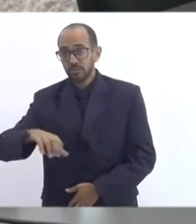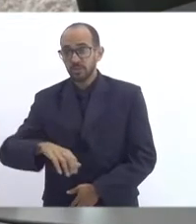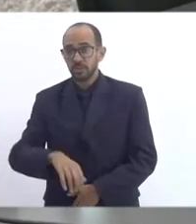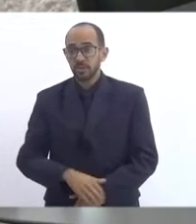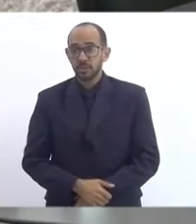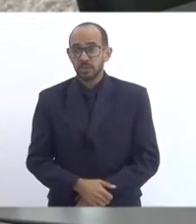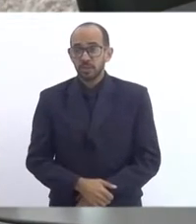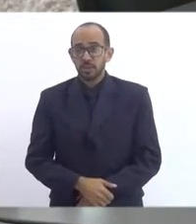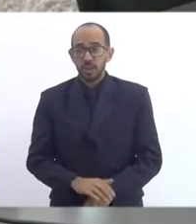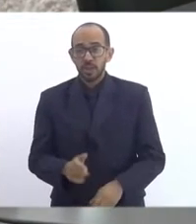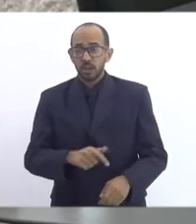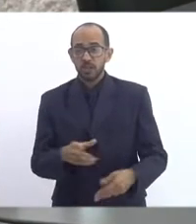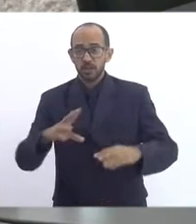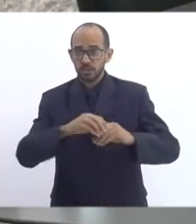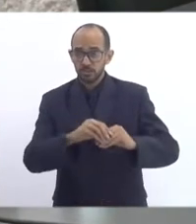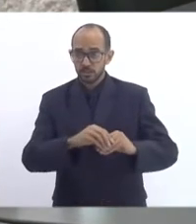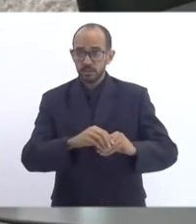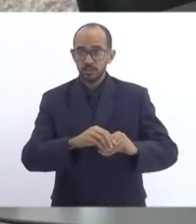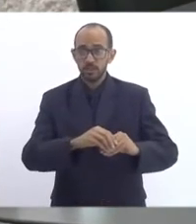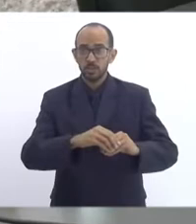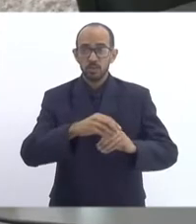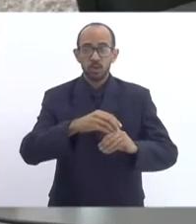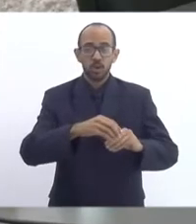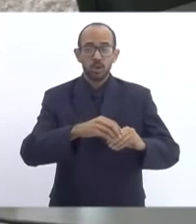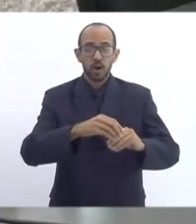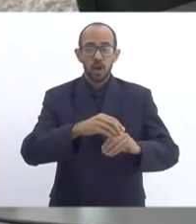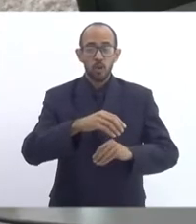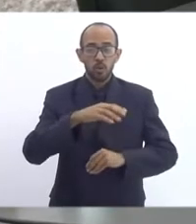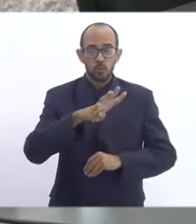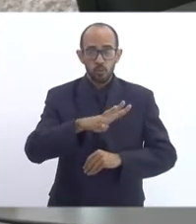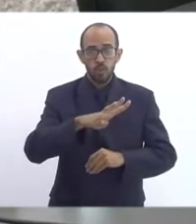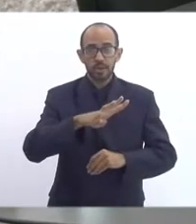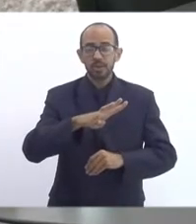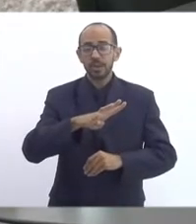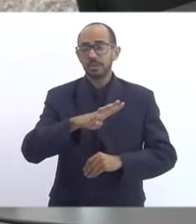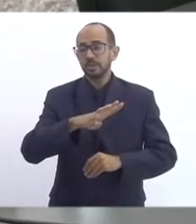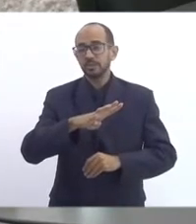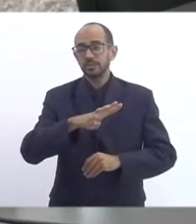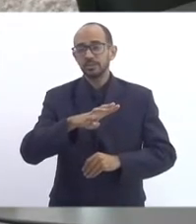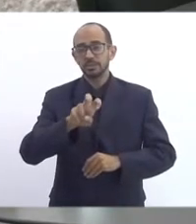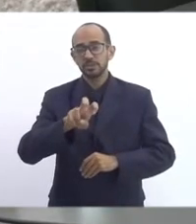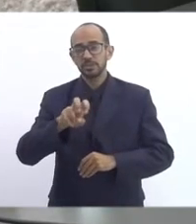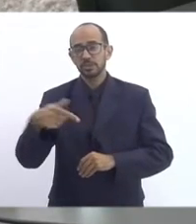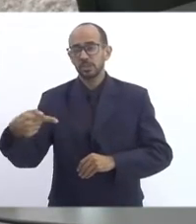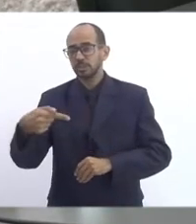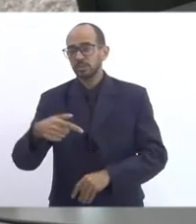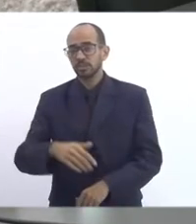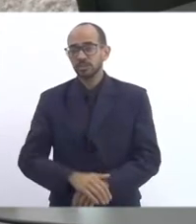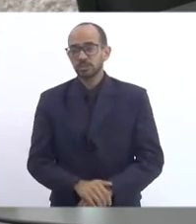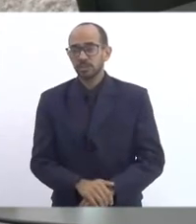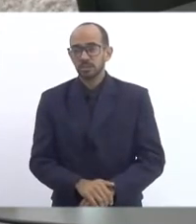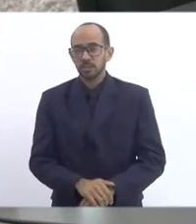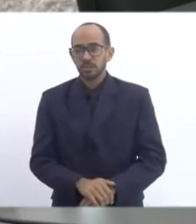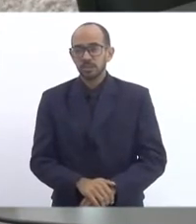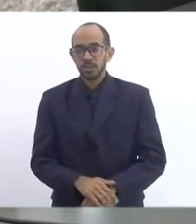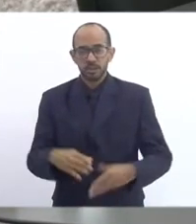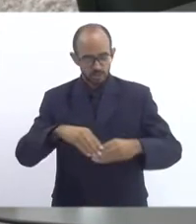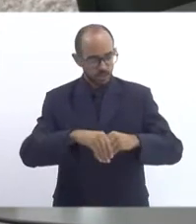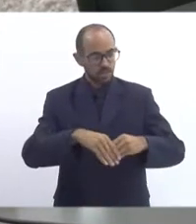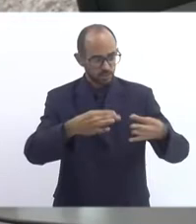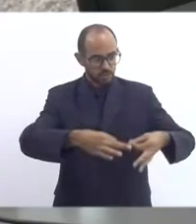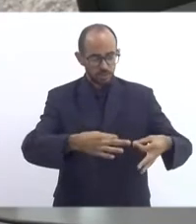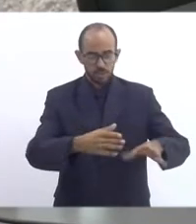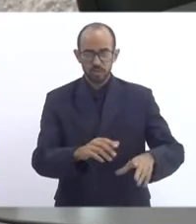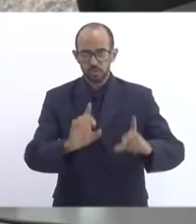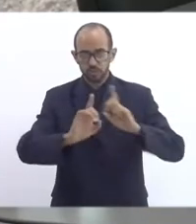4279-2021. É pela anexação ao projeto de lei 4057 de 21 também, do Átila e do Vandro. A anexação está correta.